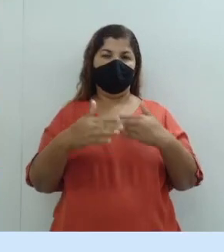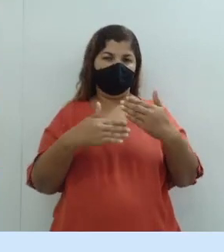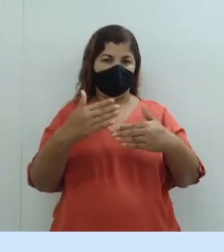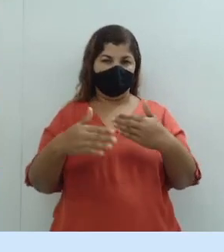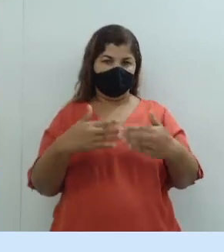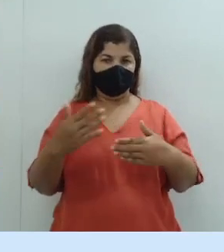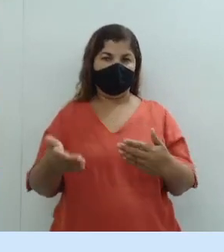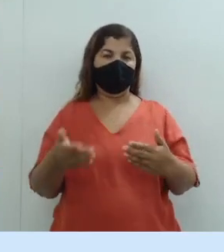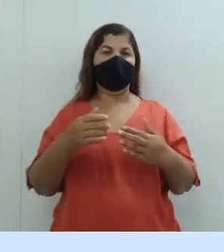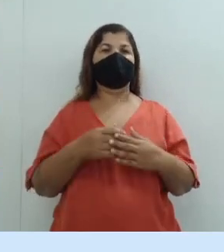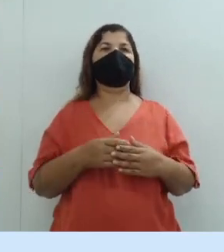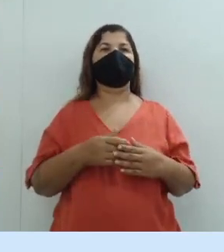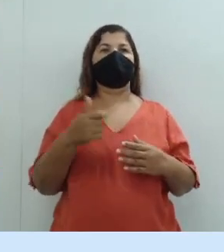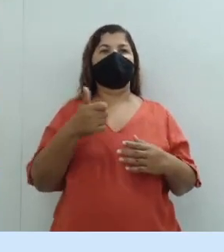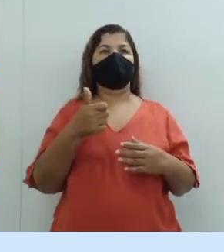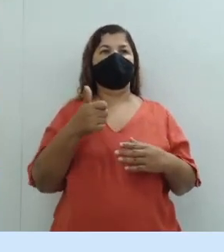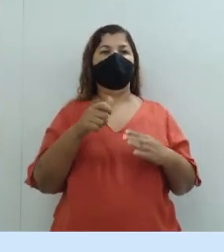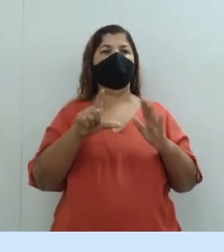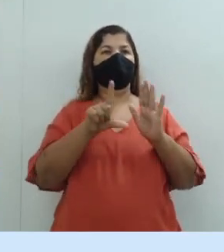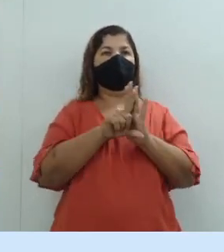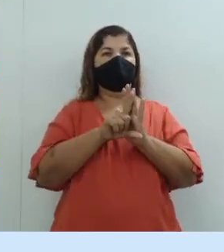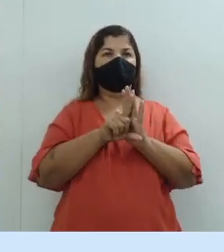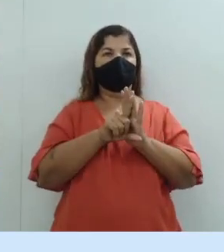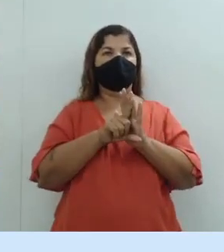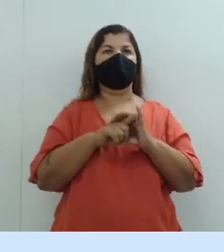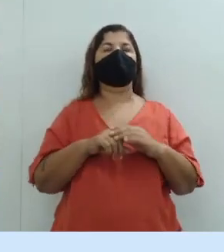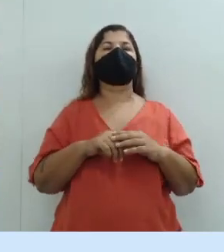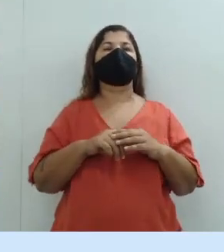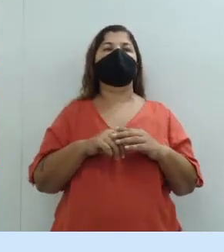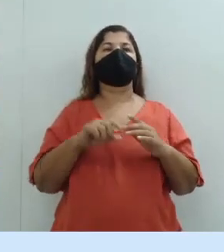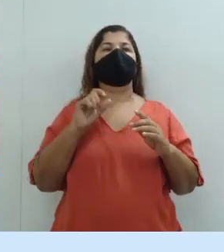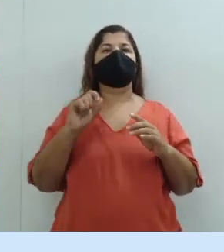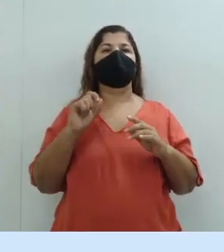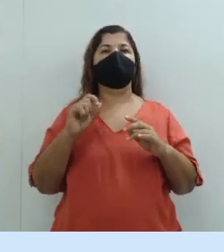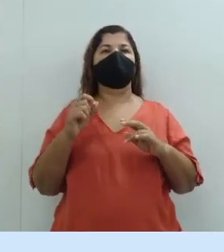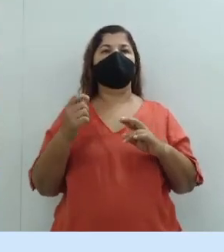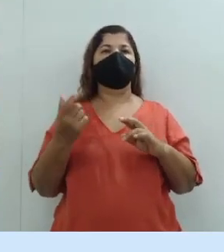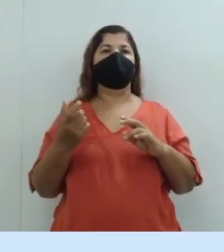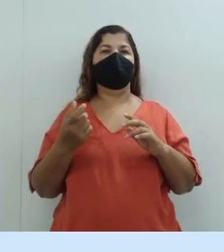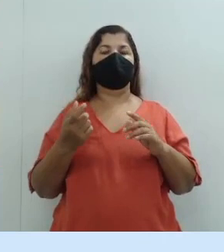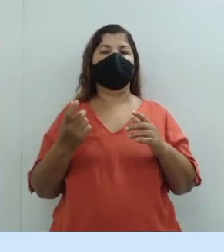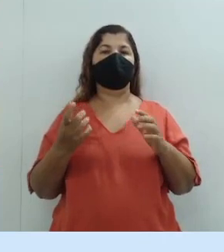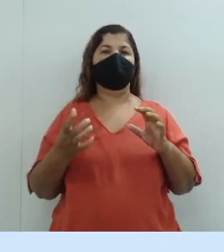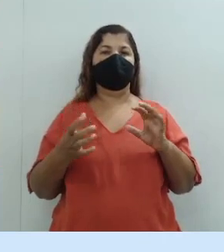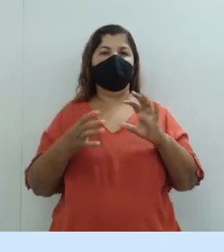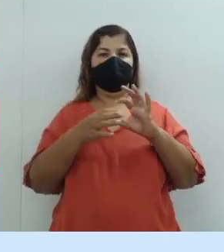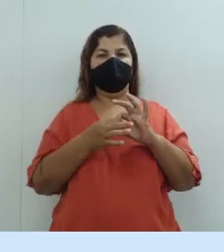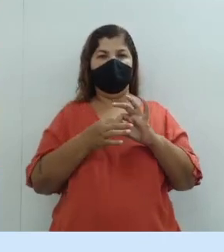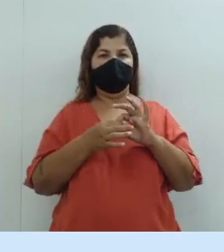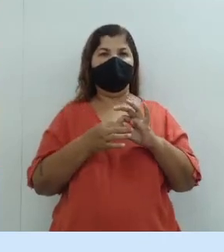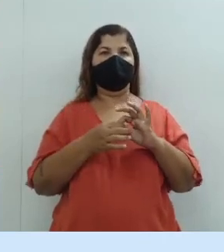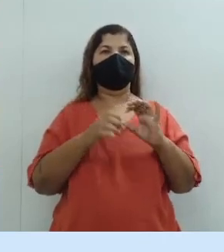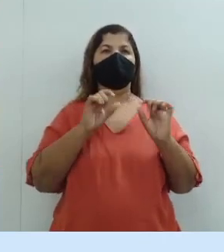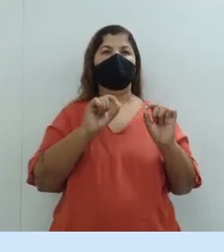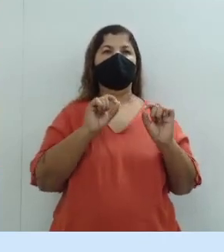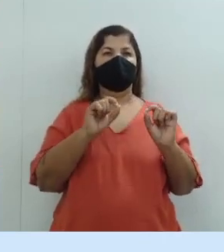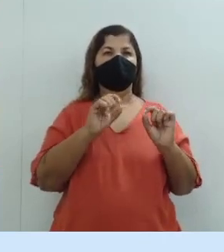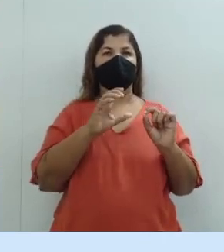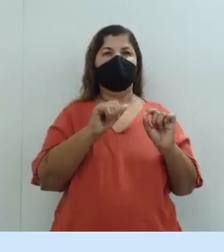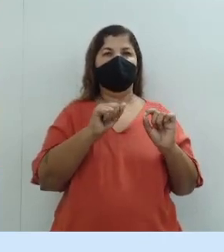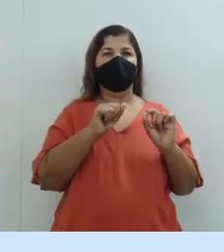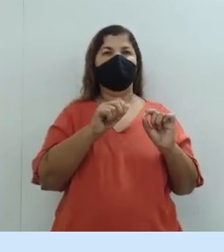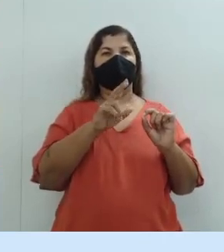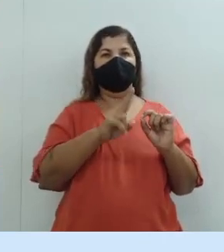Então, a primeira lei de Ohm, né, ela estabelece a lei da dependência entre a causa, que é a diferença de potencial, que a gente chama de U, e